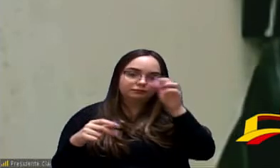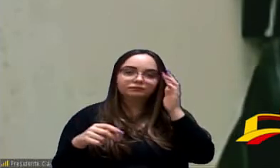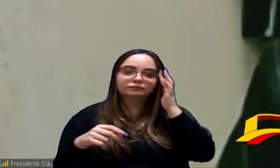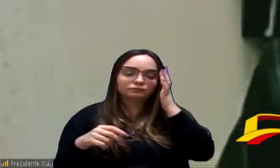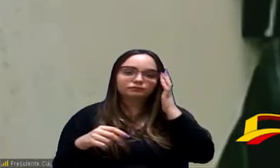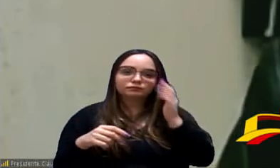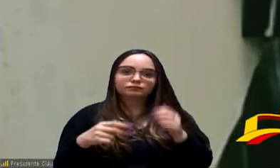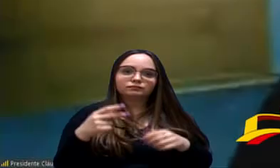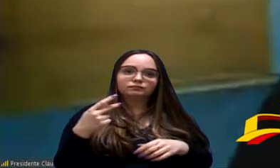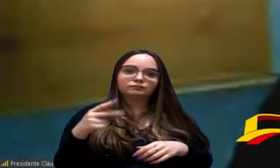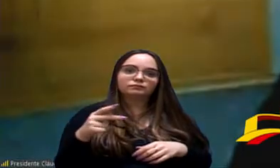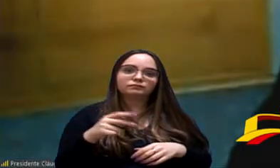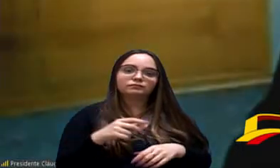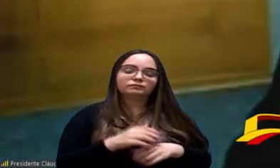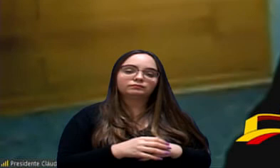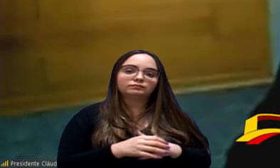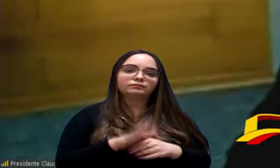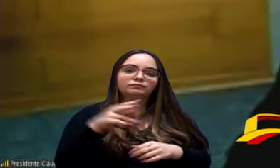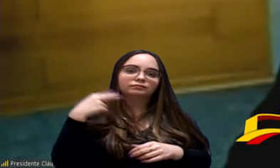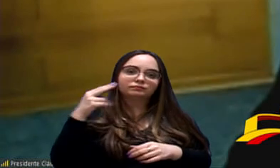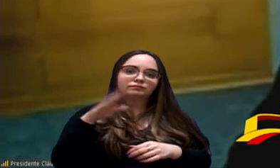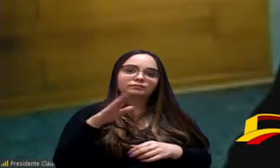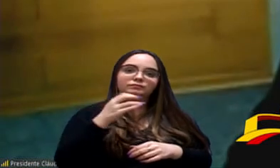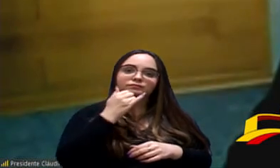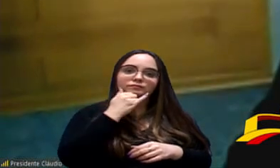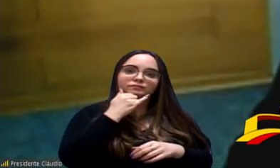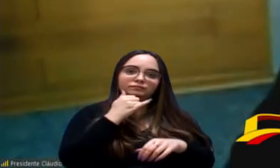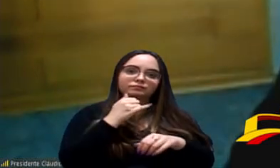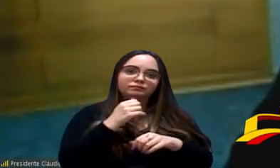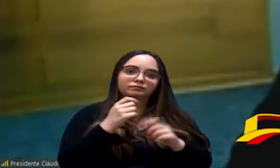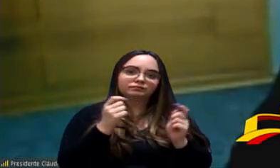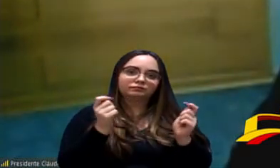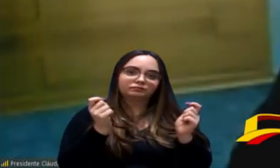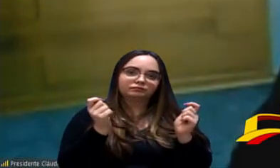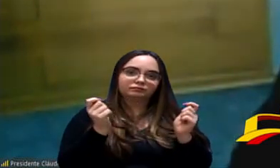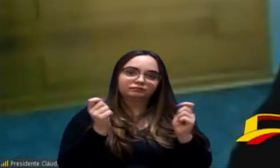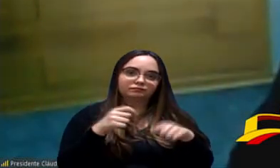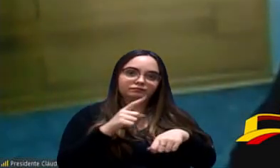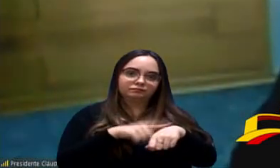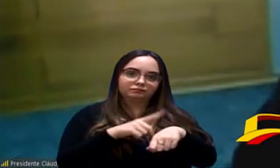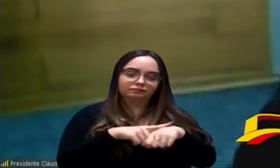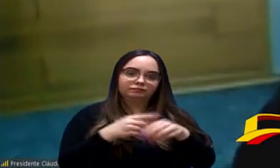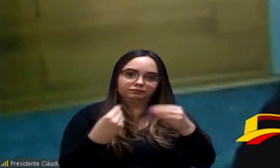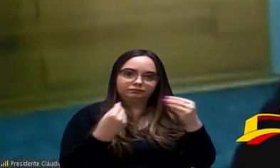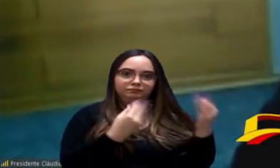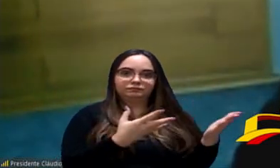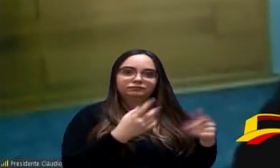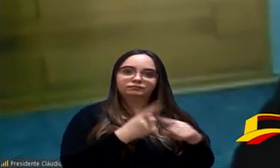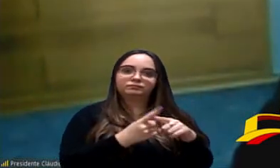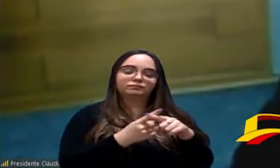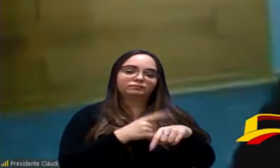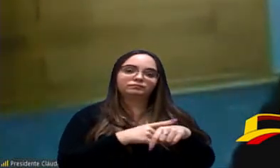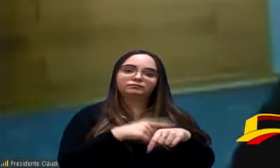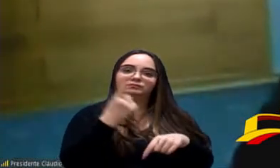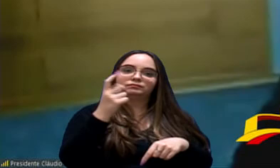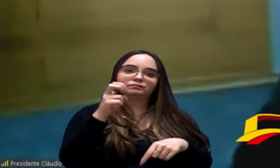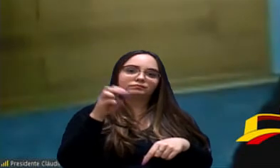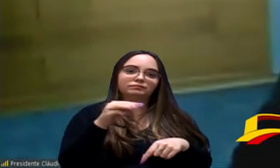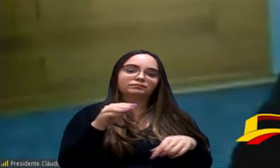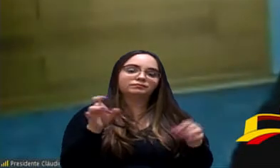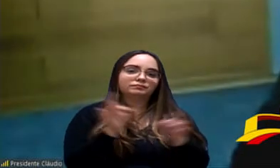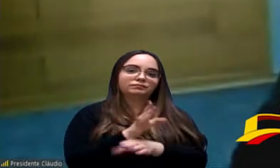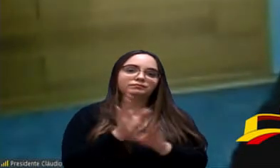Vossa Excelência, passa. Vereador Alexandre, Vossa Excelência, pede o tempo para o vereador, porque acabou os 15 minutos dele, Vossa